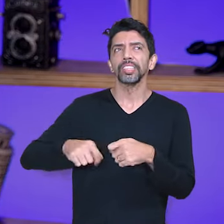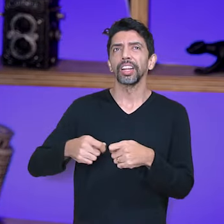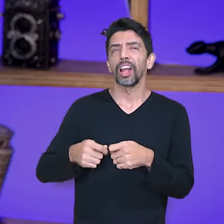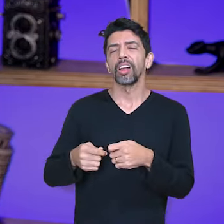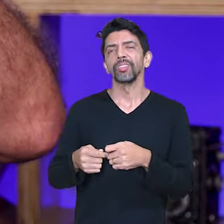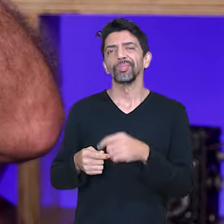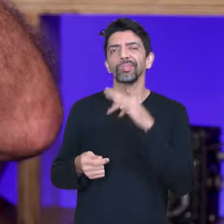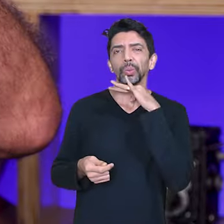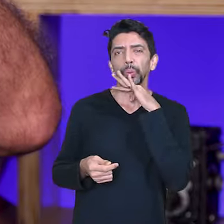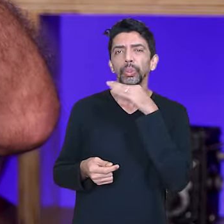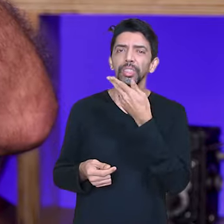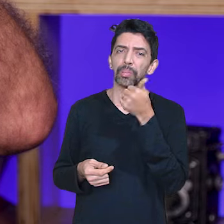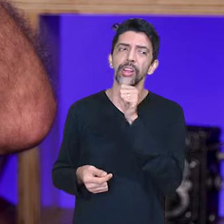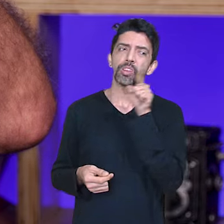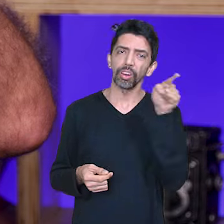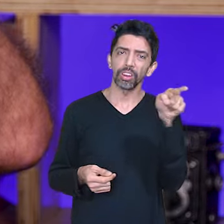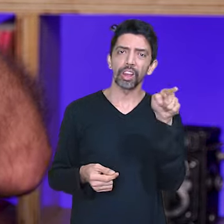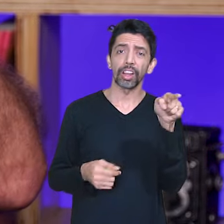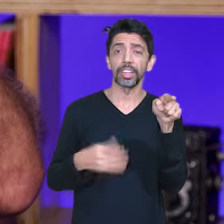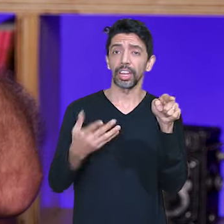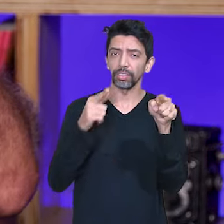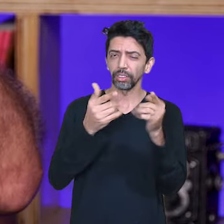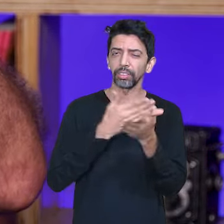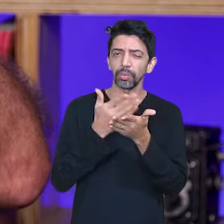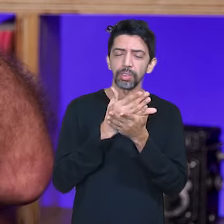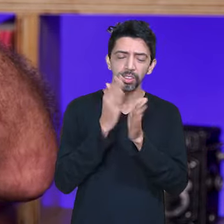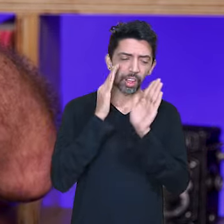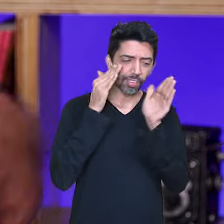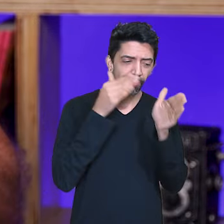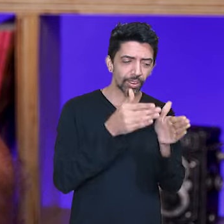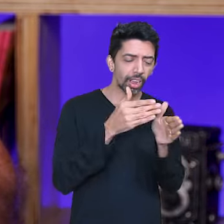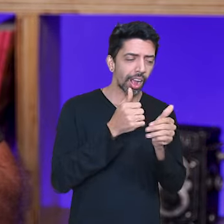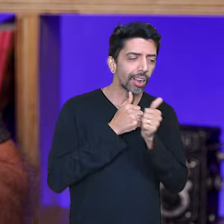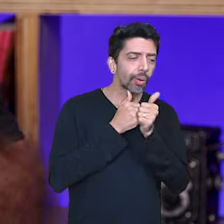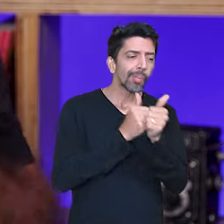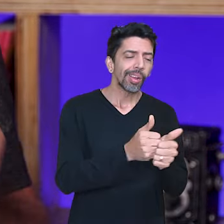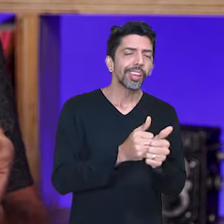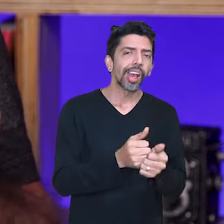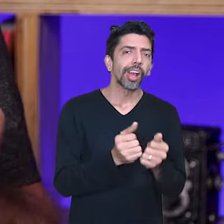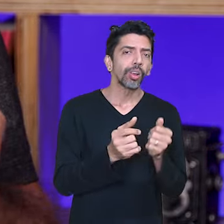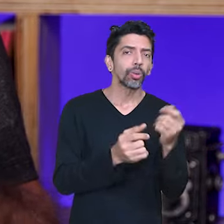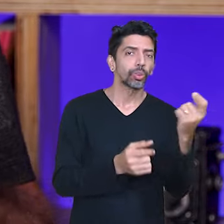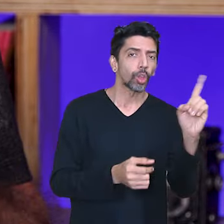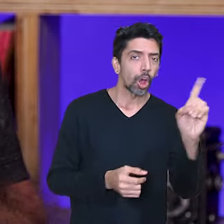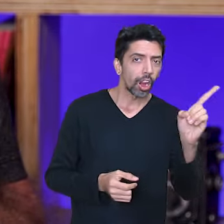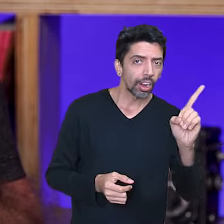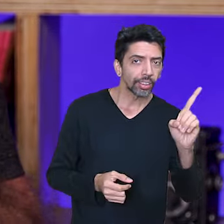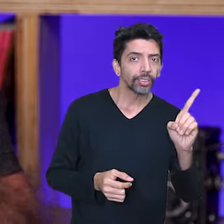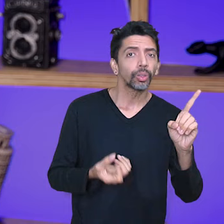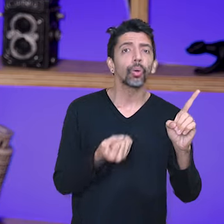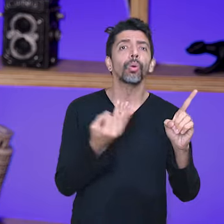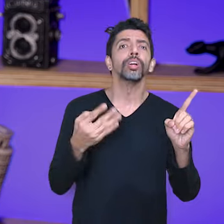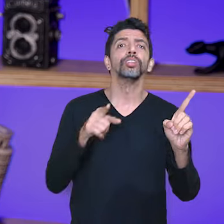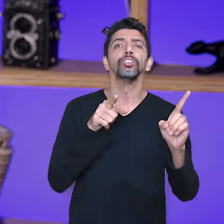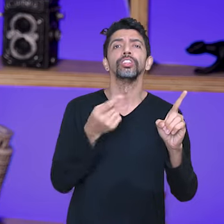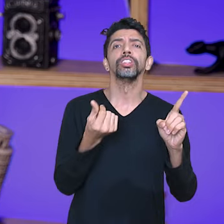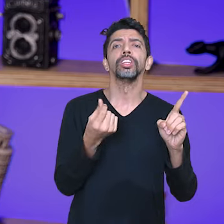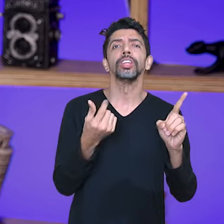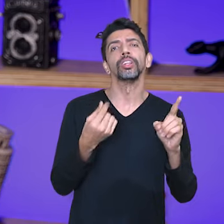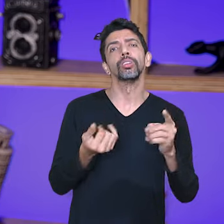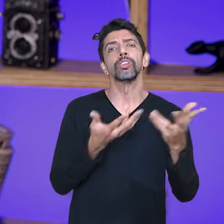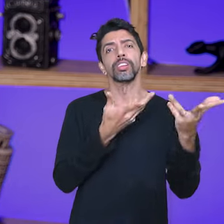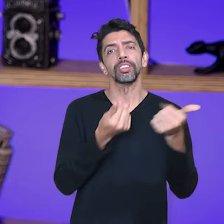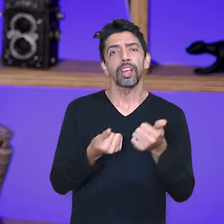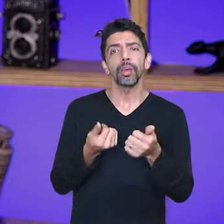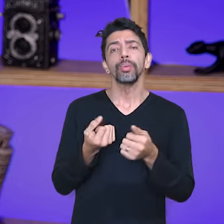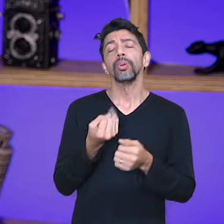vai acompanhar o dólar, ou seja, a quantidade de dólar que você ganha e a quantidade de dólares que você gasta. A perda